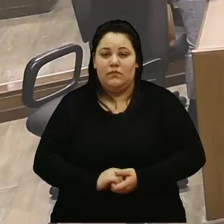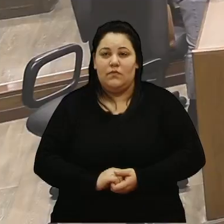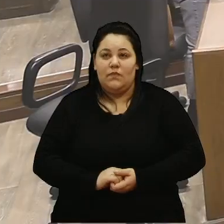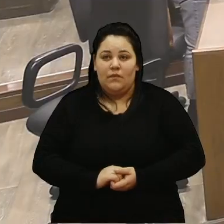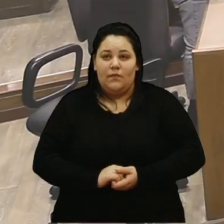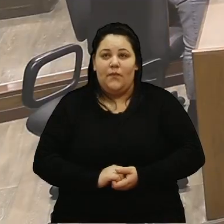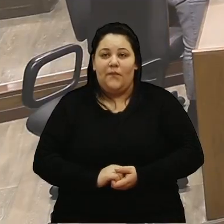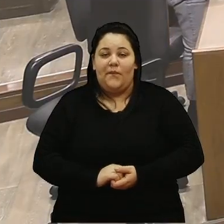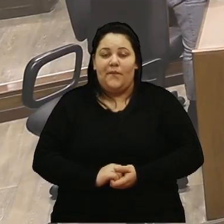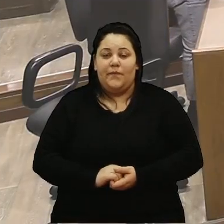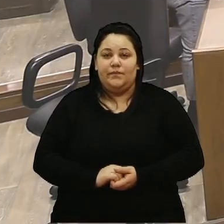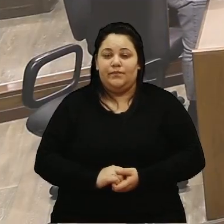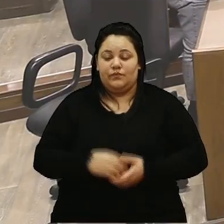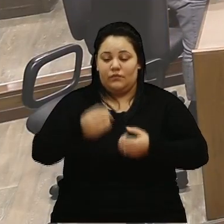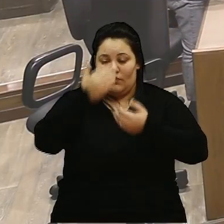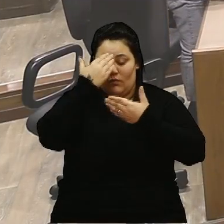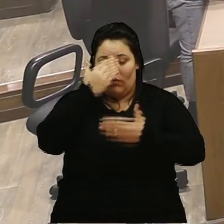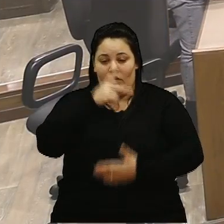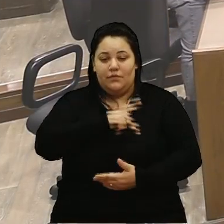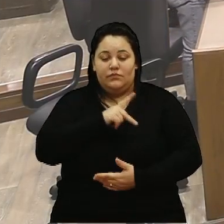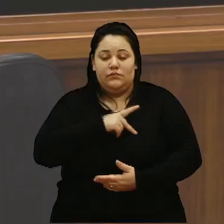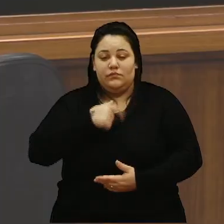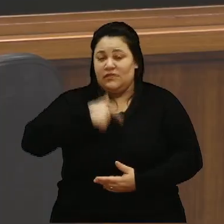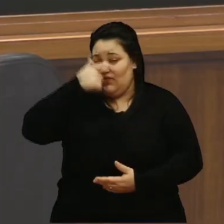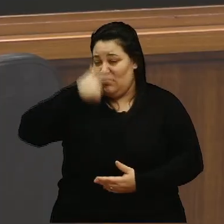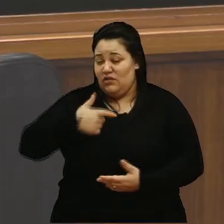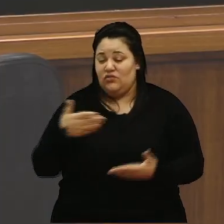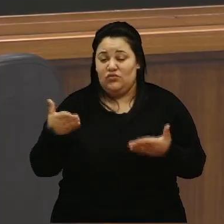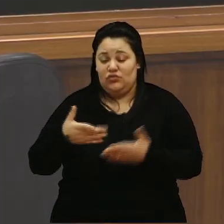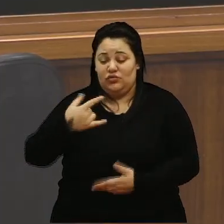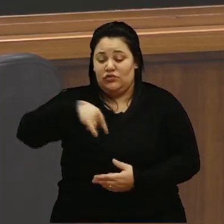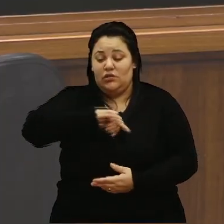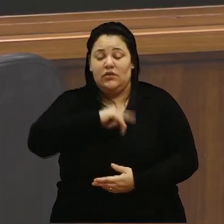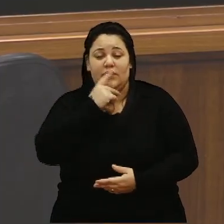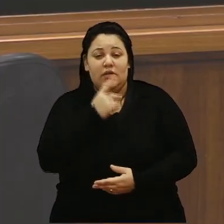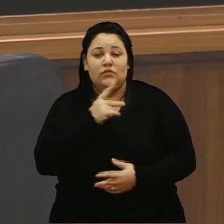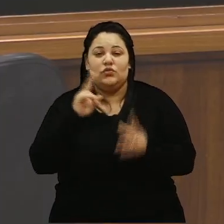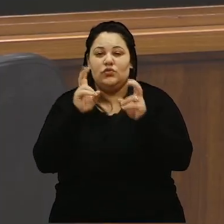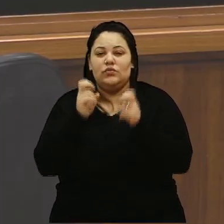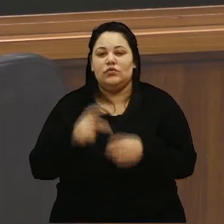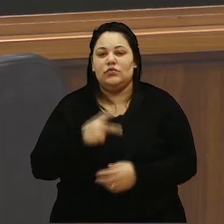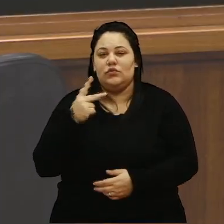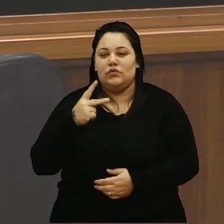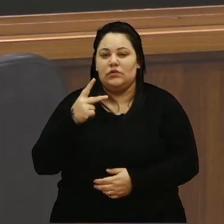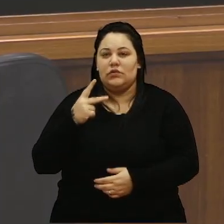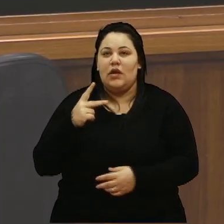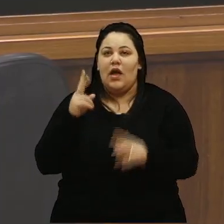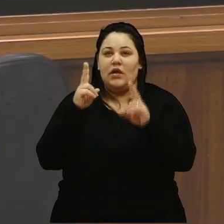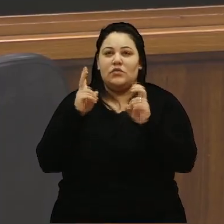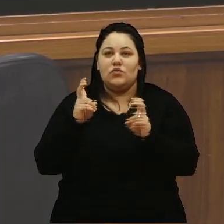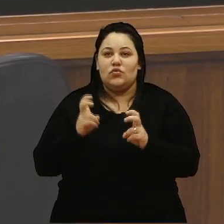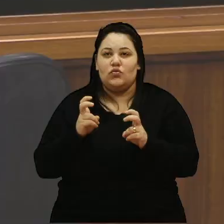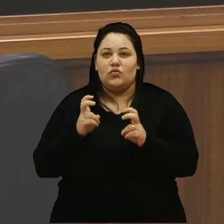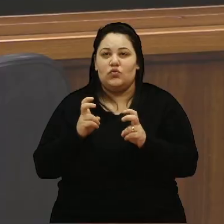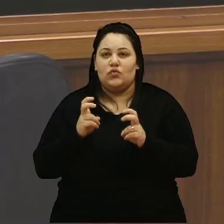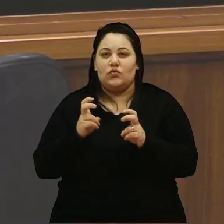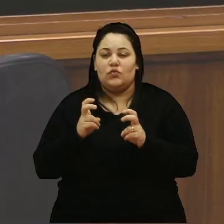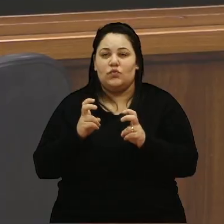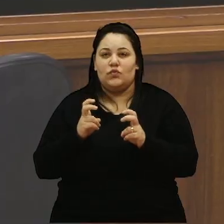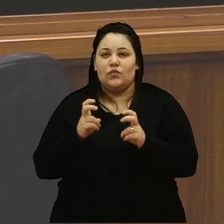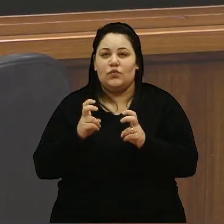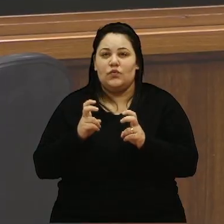Muito obrigado, senhor presidente. Eu acho que hoje a gente abordou dois assuntos muito pertinentes para a